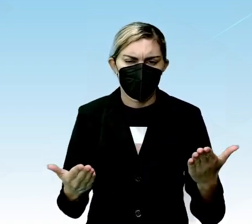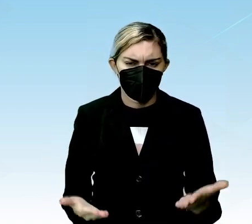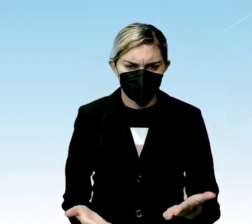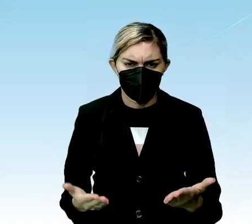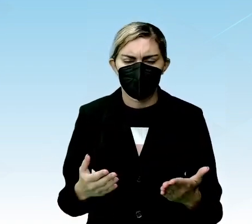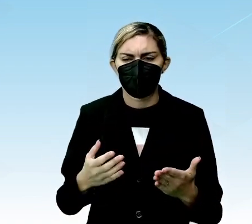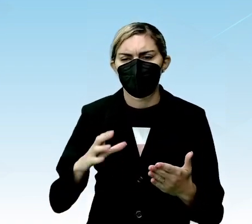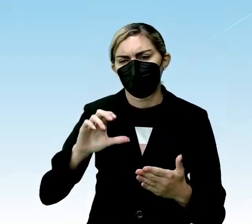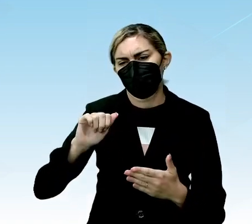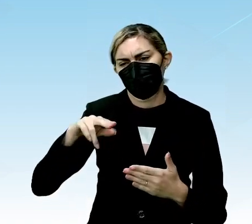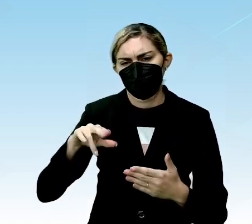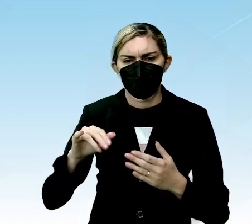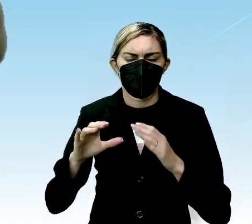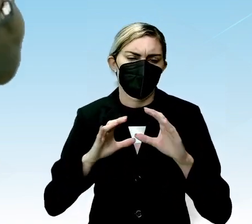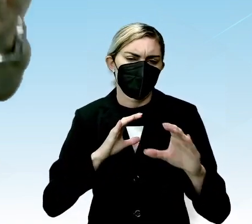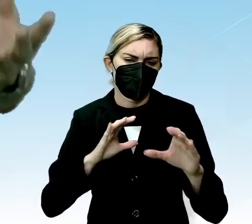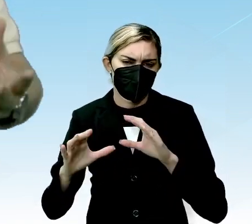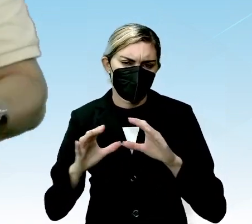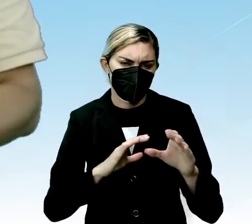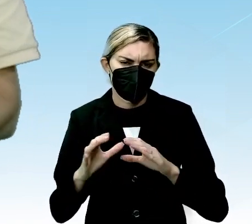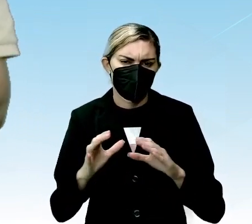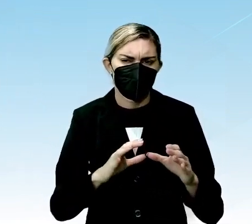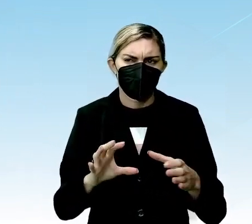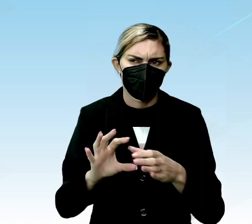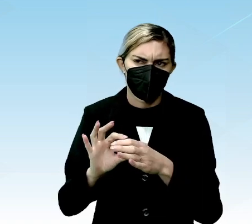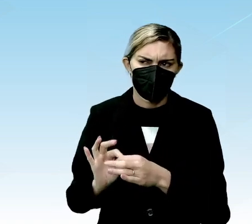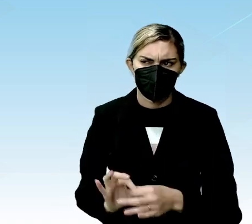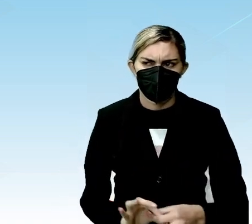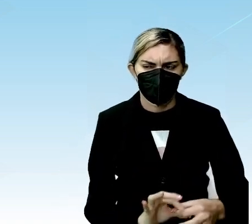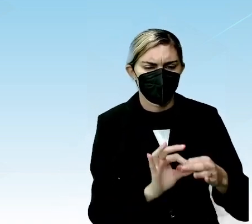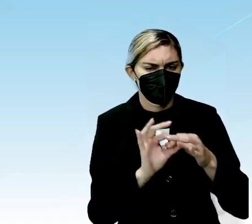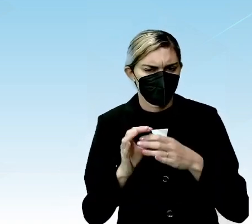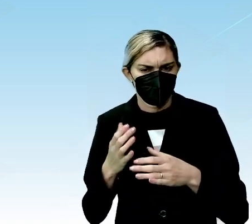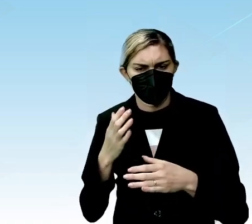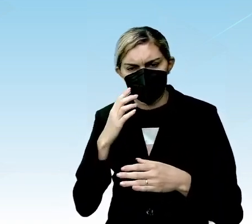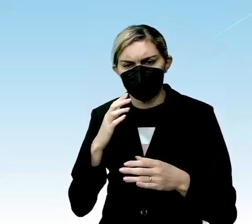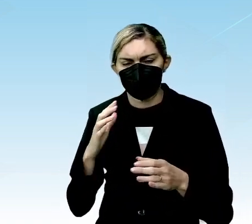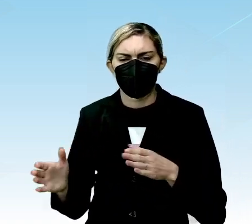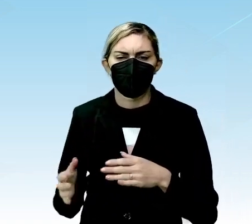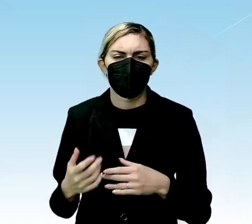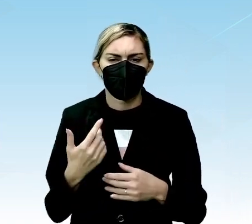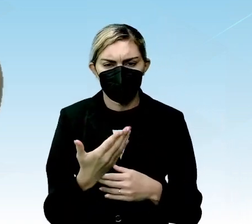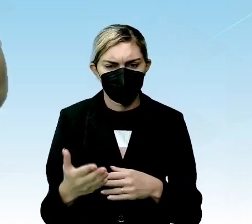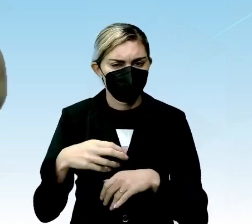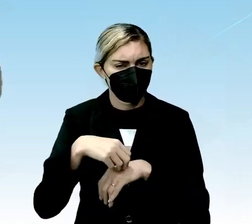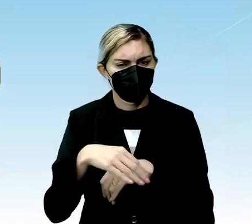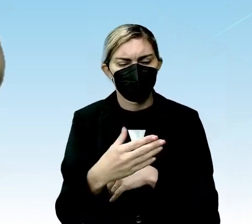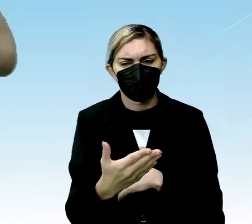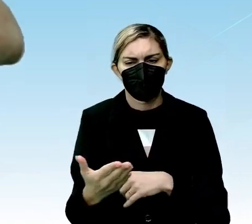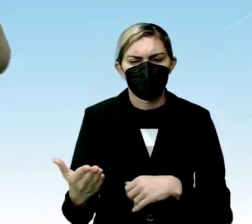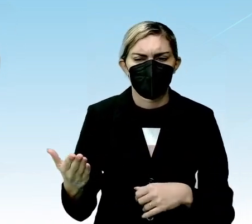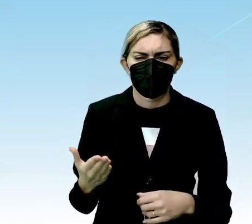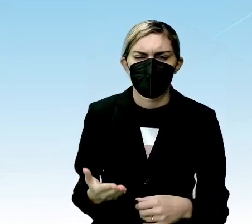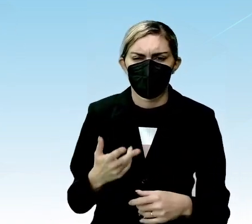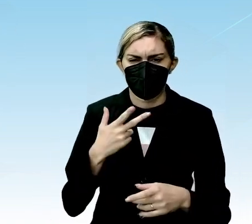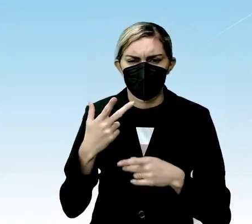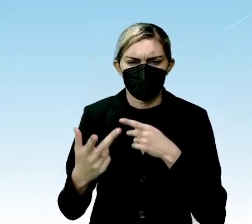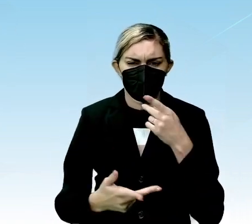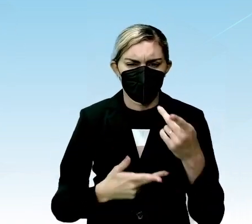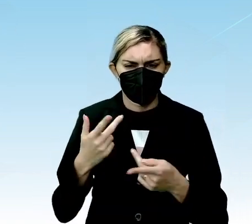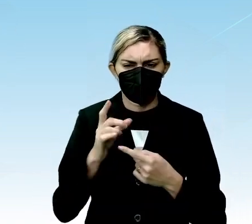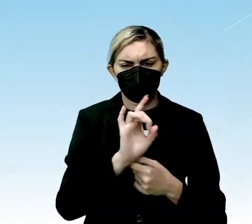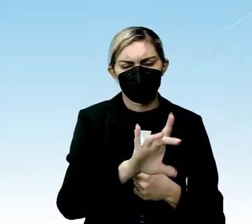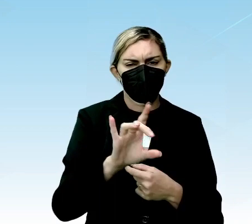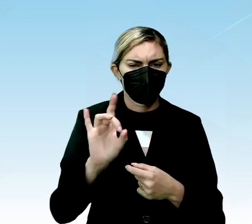são canais de comunicação. Agora, há uns com maior sensibilidade. E aqui trago para vocês o que é que fala cada